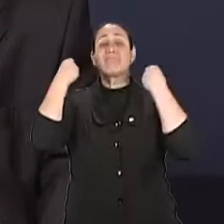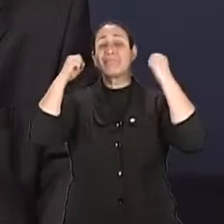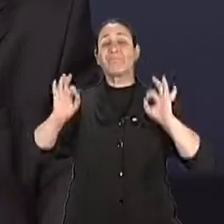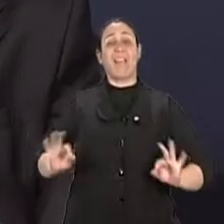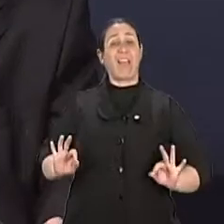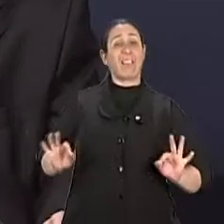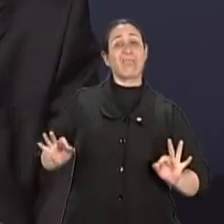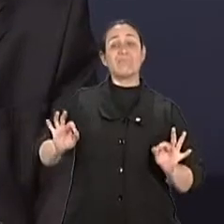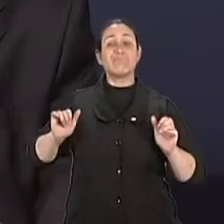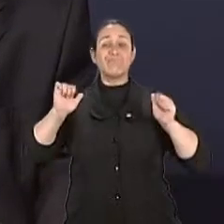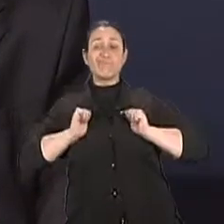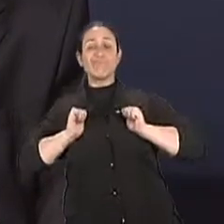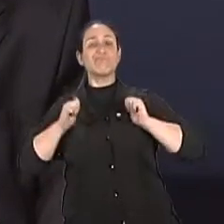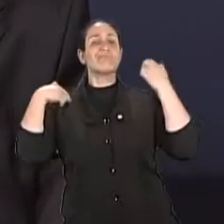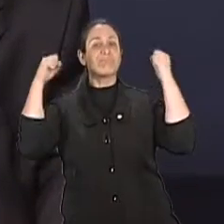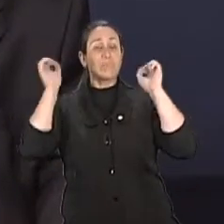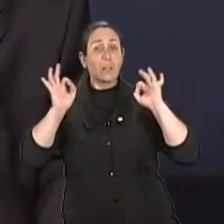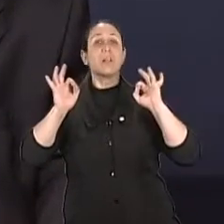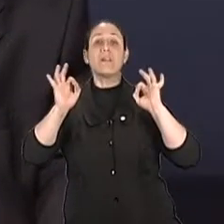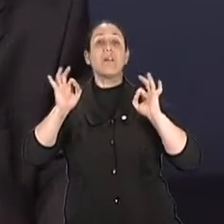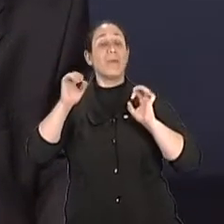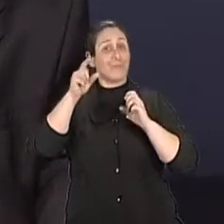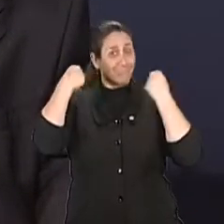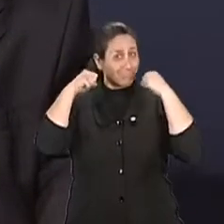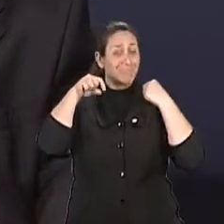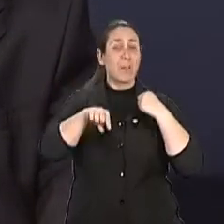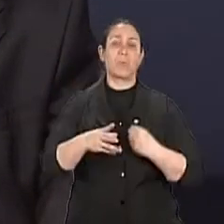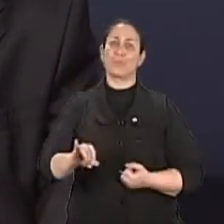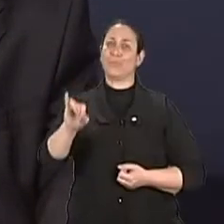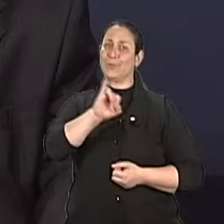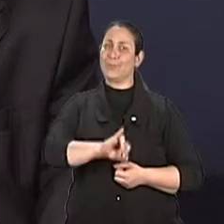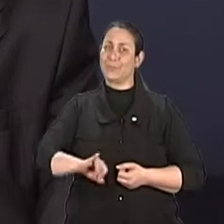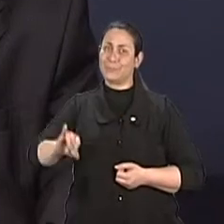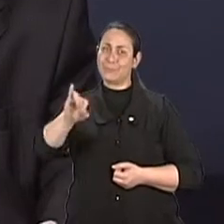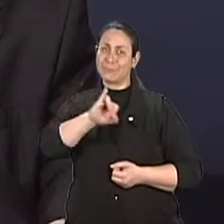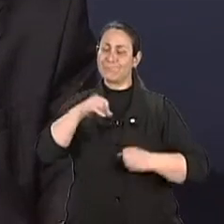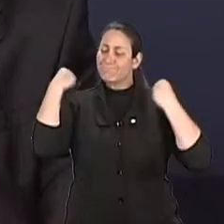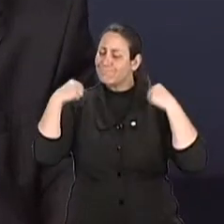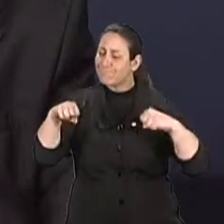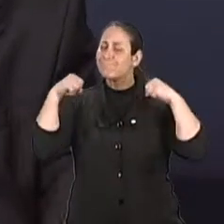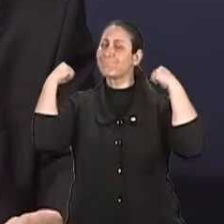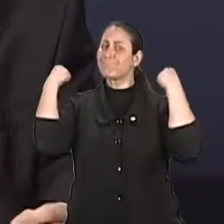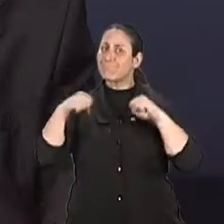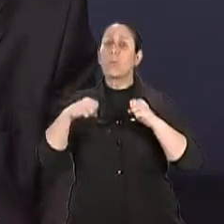muito, porque o exercício físico, principalmente, é o ponto onde os